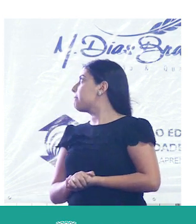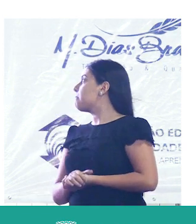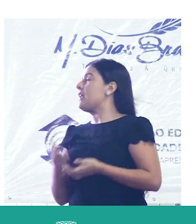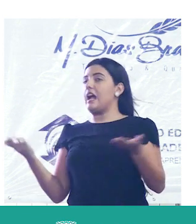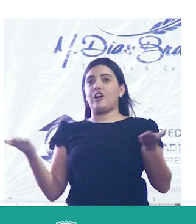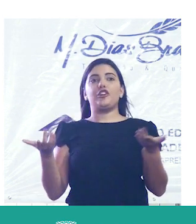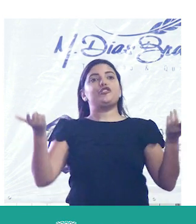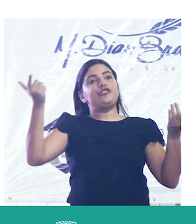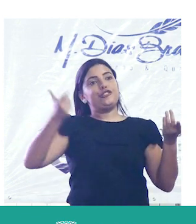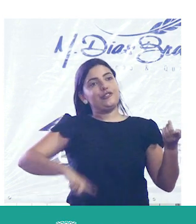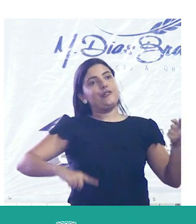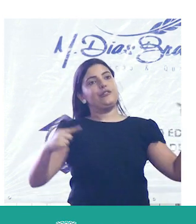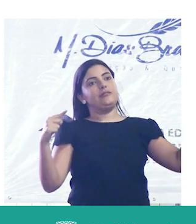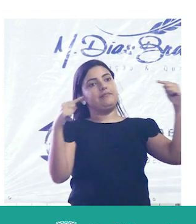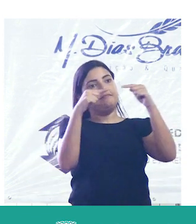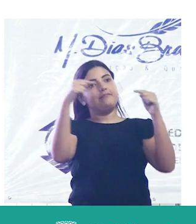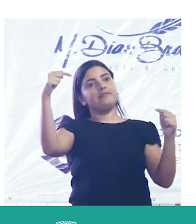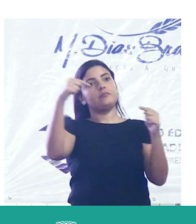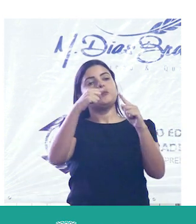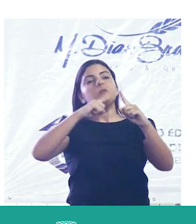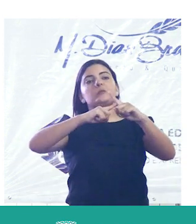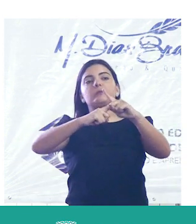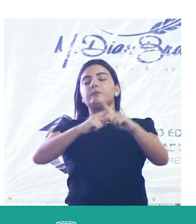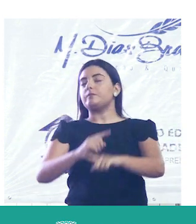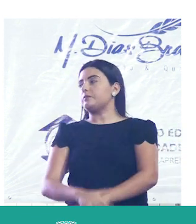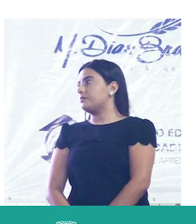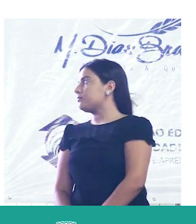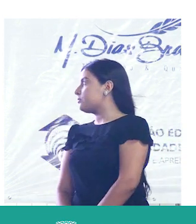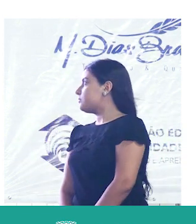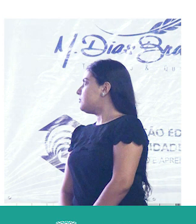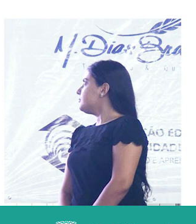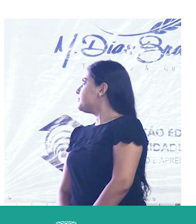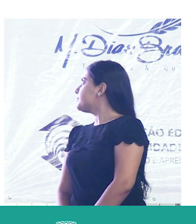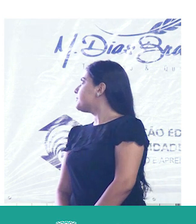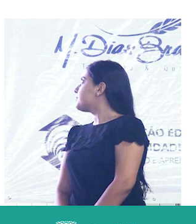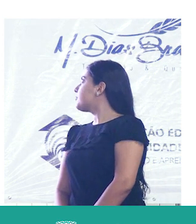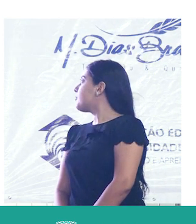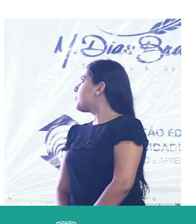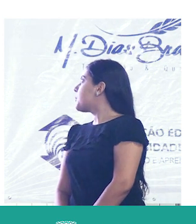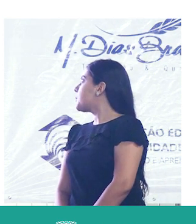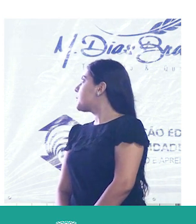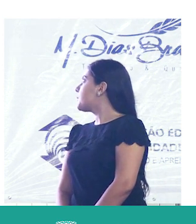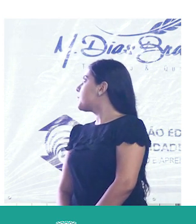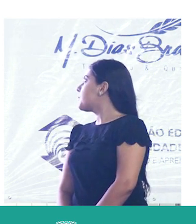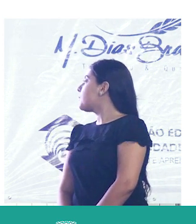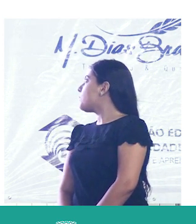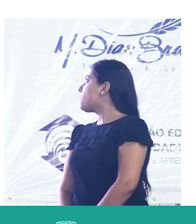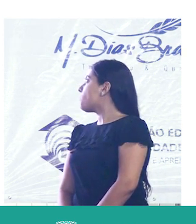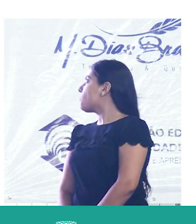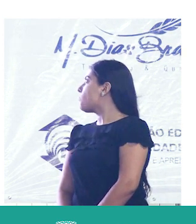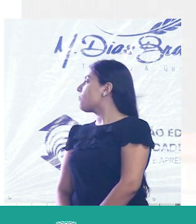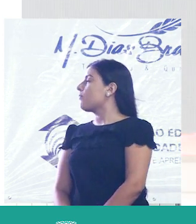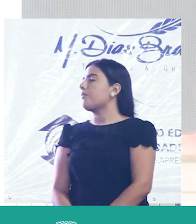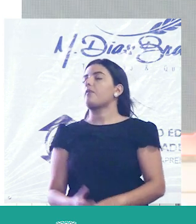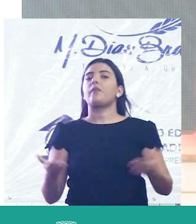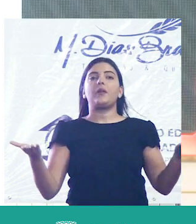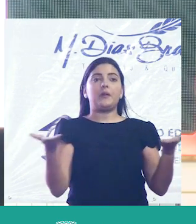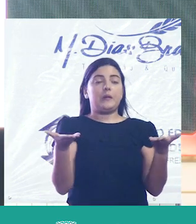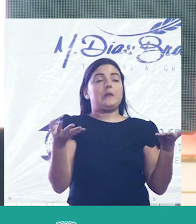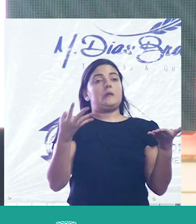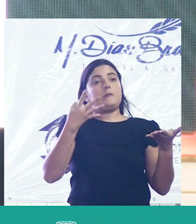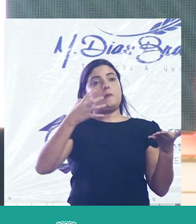80% seria M. E esse M daria 40 quilogramas. Então, no final das contas, você